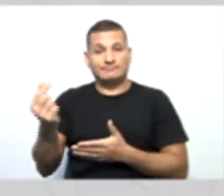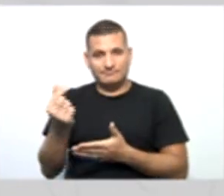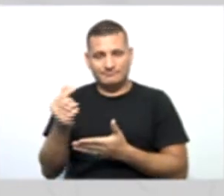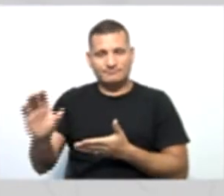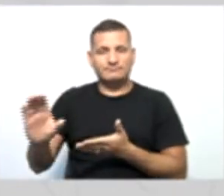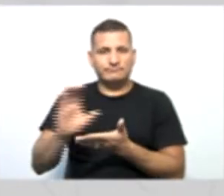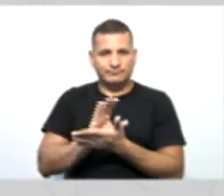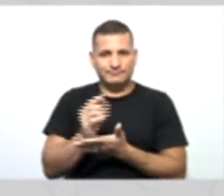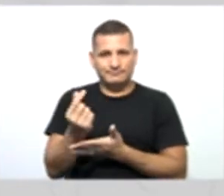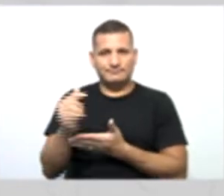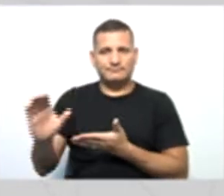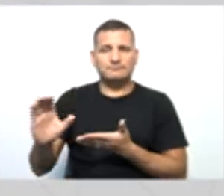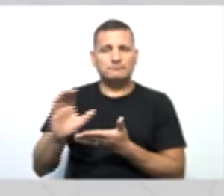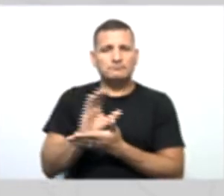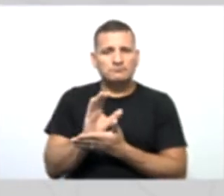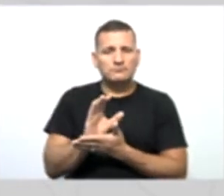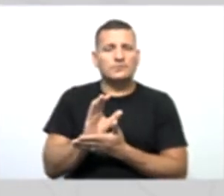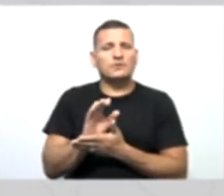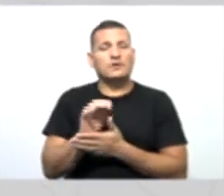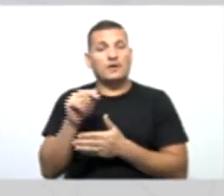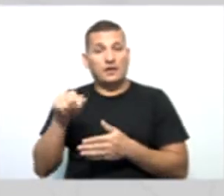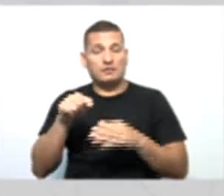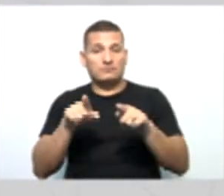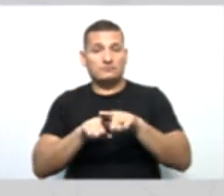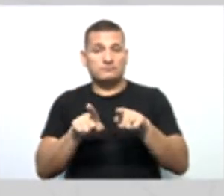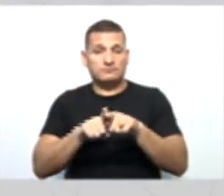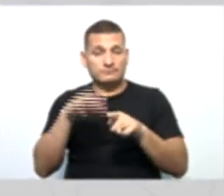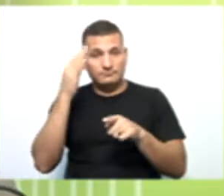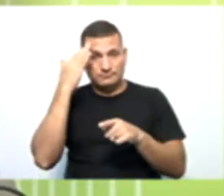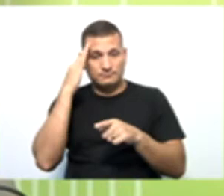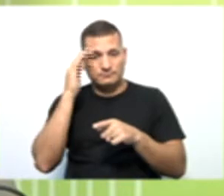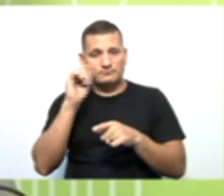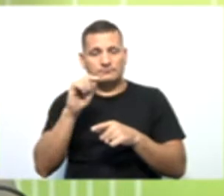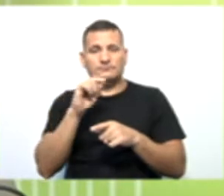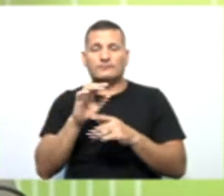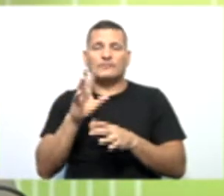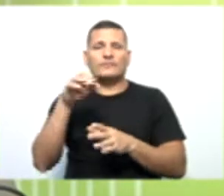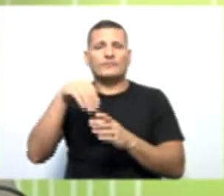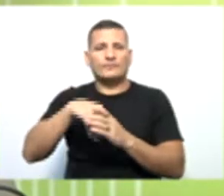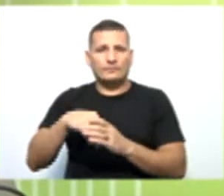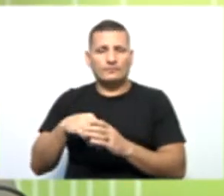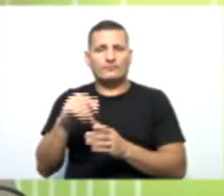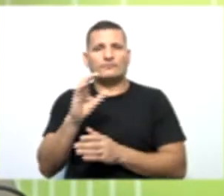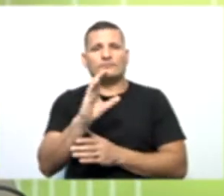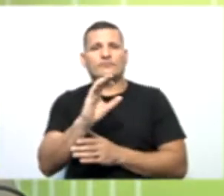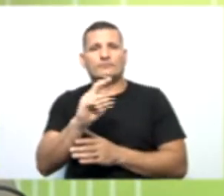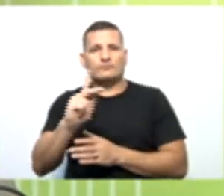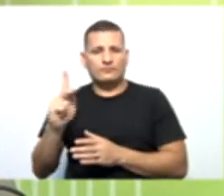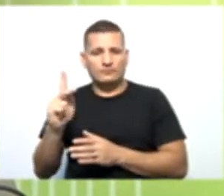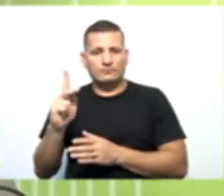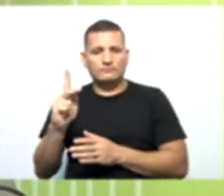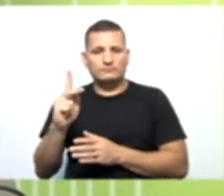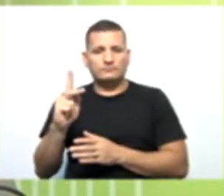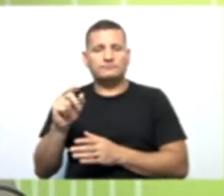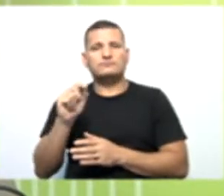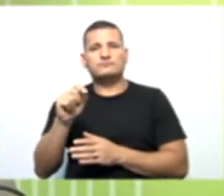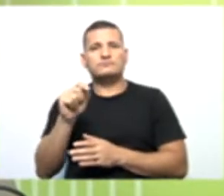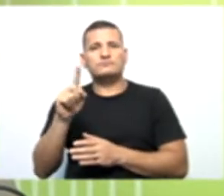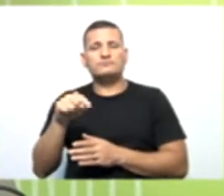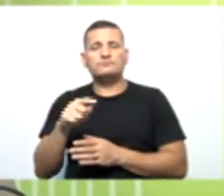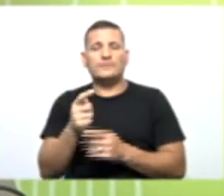financeira, ela pode ser entendida também dentro de uma situação da cooperativa como uma